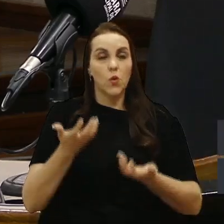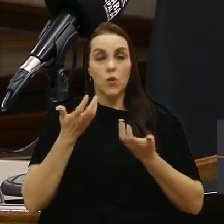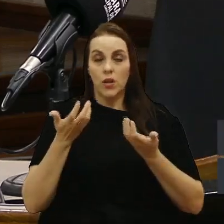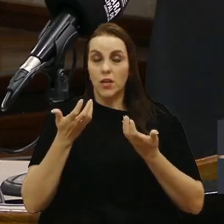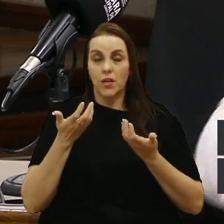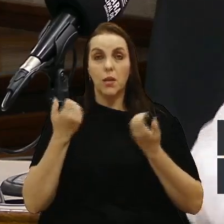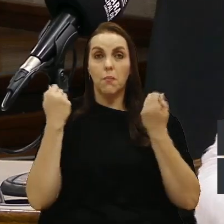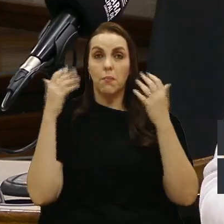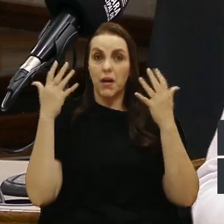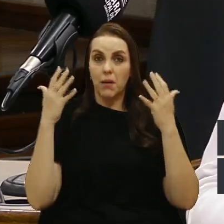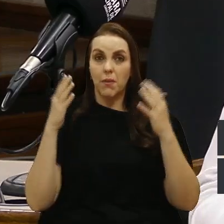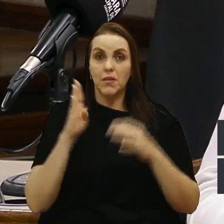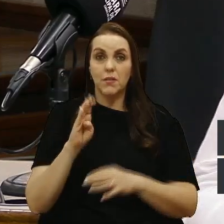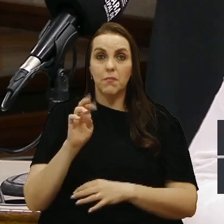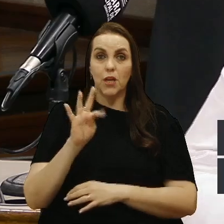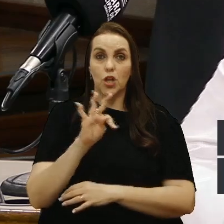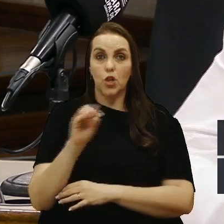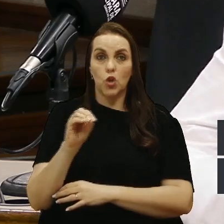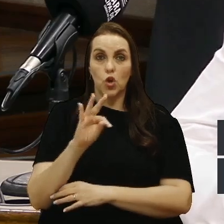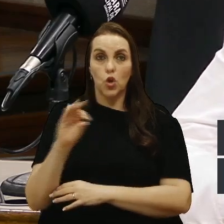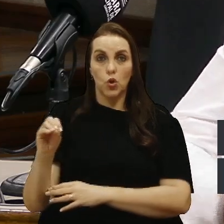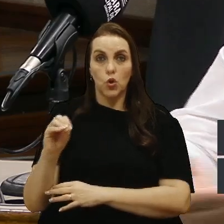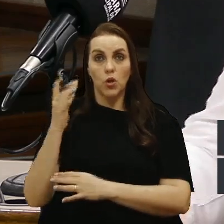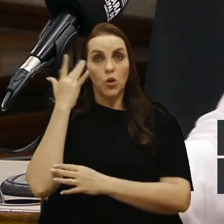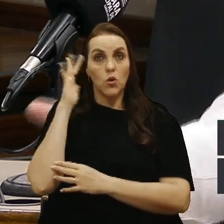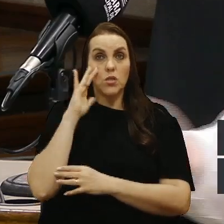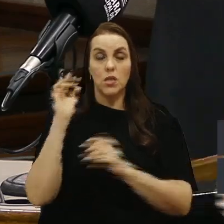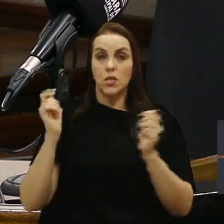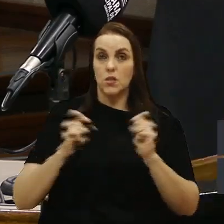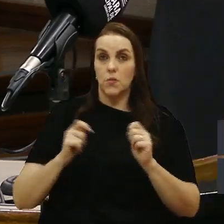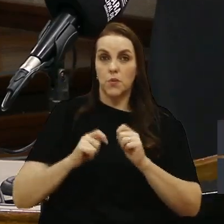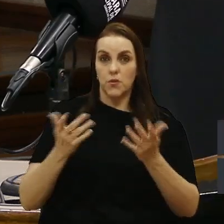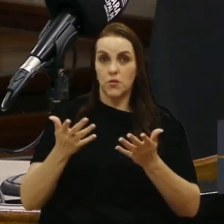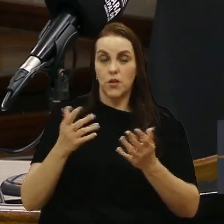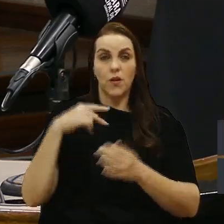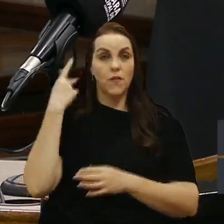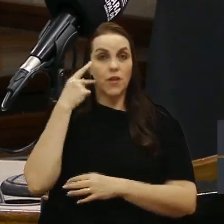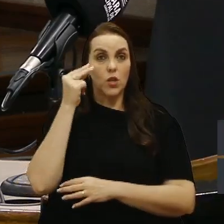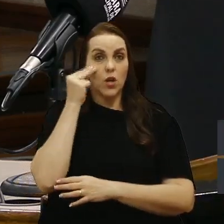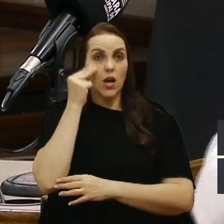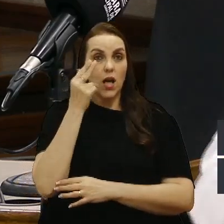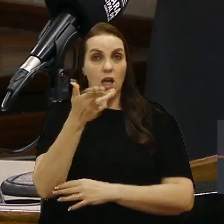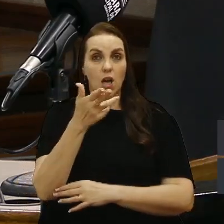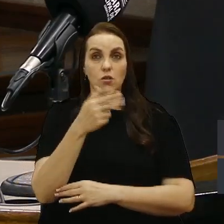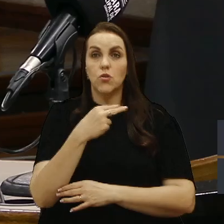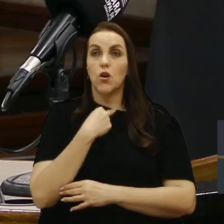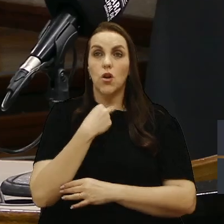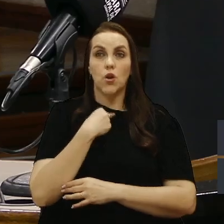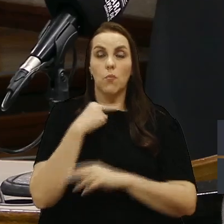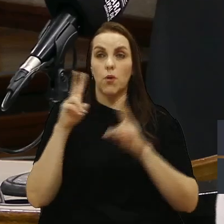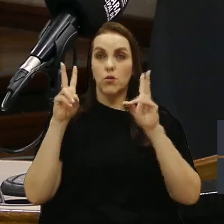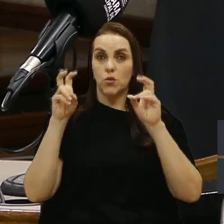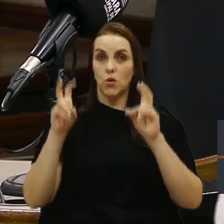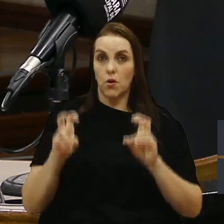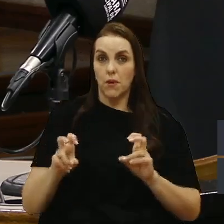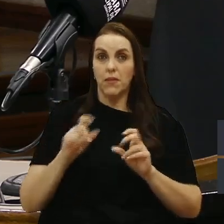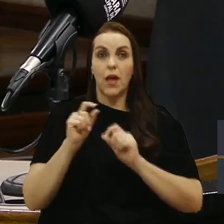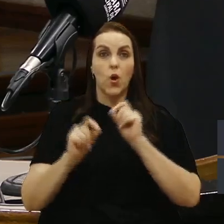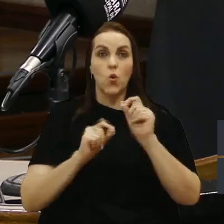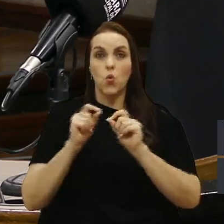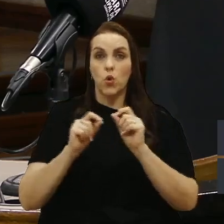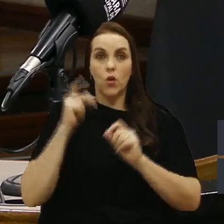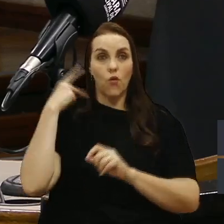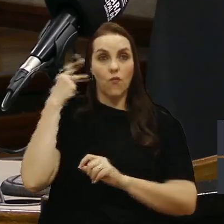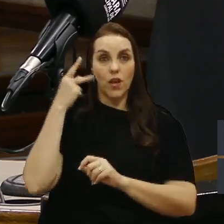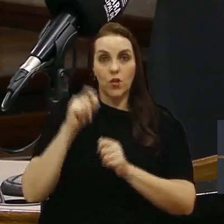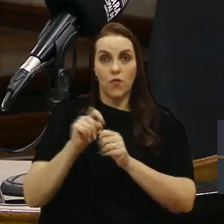para o Bertotto, mas não sei se eu vou poder. Porque, segundo o vereador Cláudio, eu não tenho que comentar aqui o que faz os outros vereadores. Eu tenho que